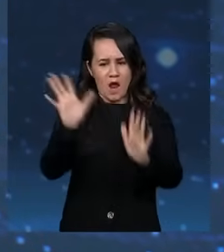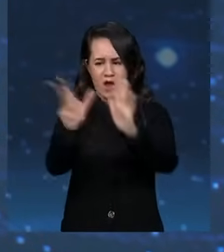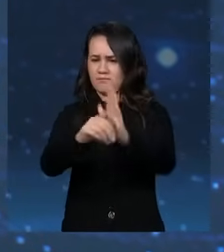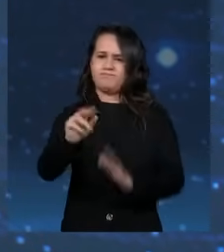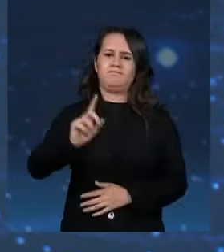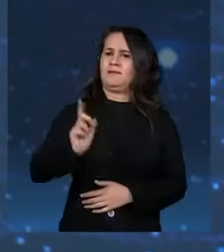aqui não vai